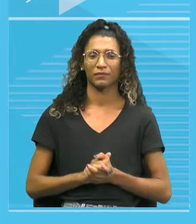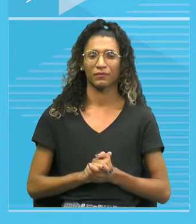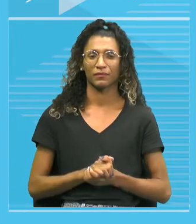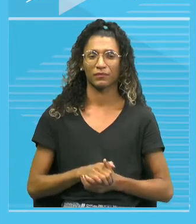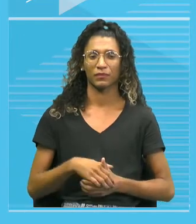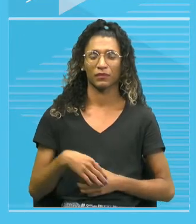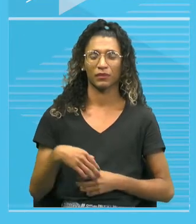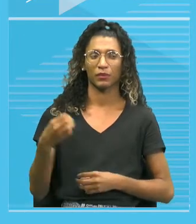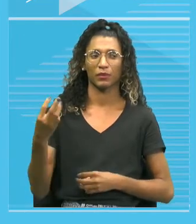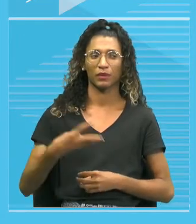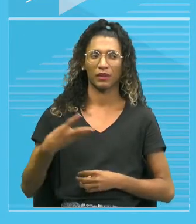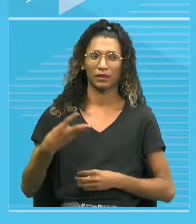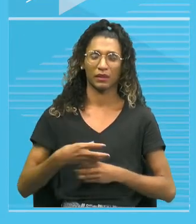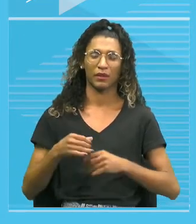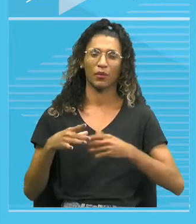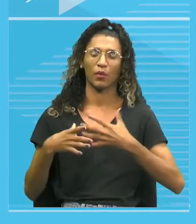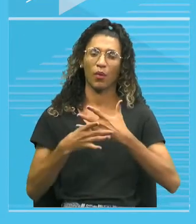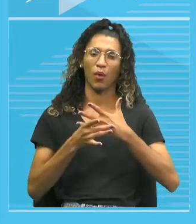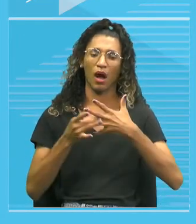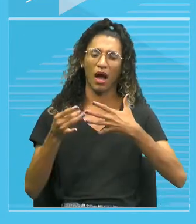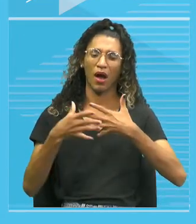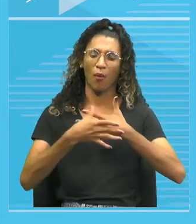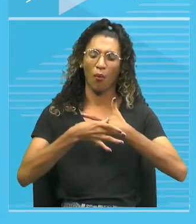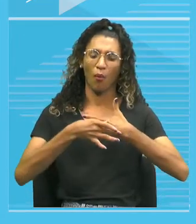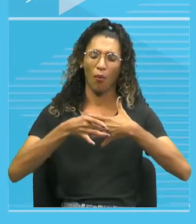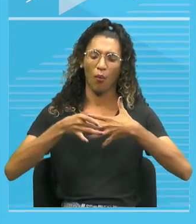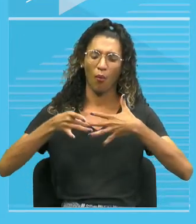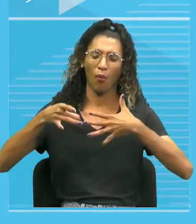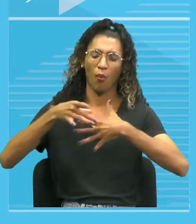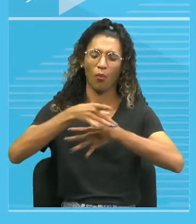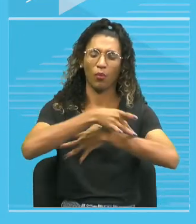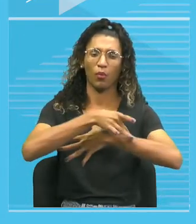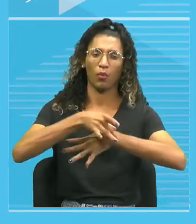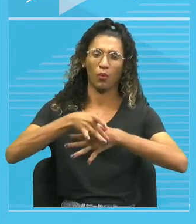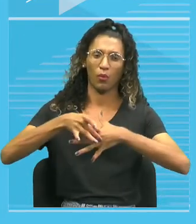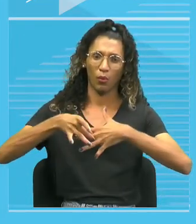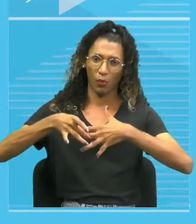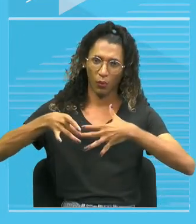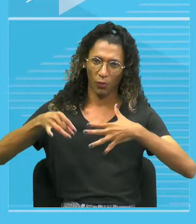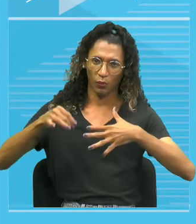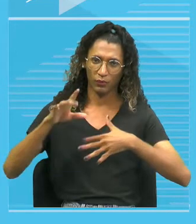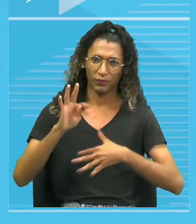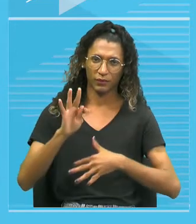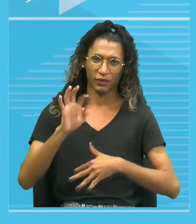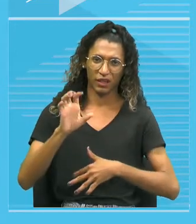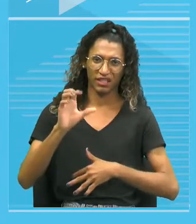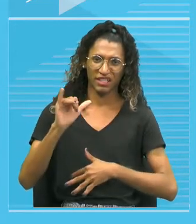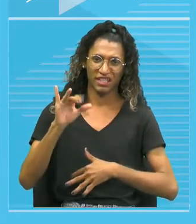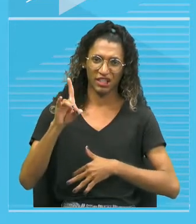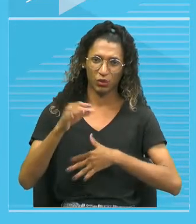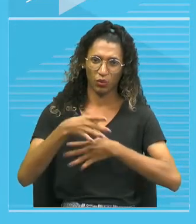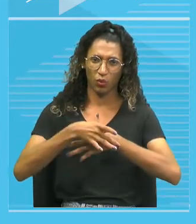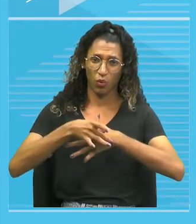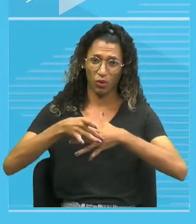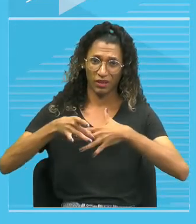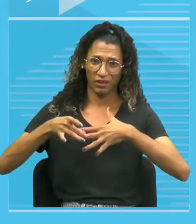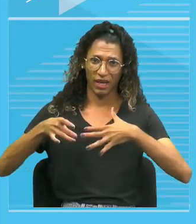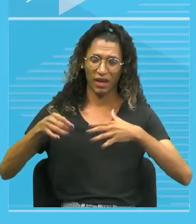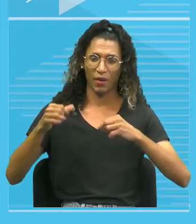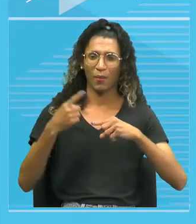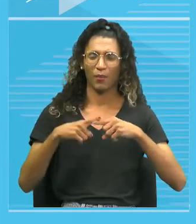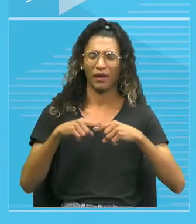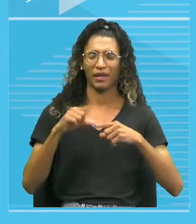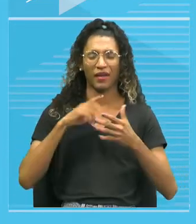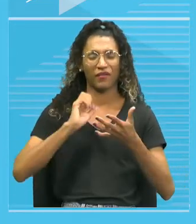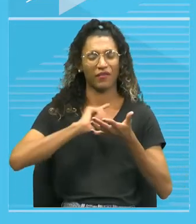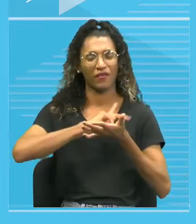o tecido ou órgão que ficou exposto. Porque nós temos vários tipos de tecidos e órgãos do